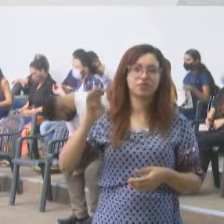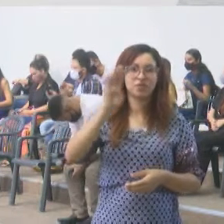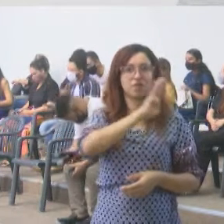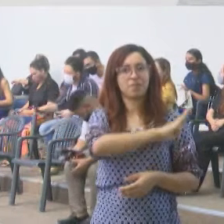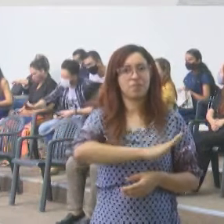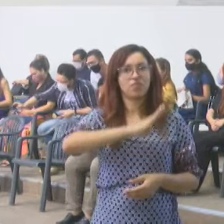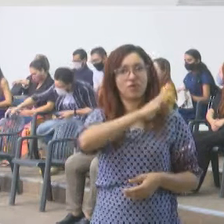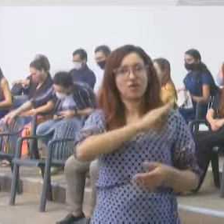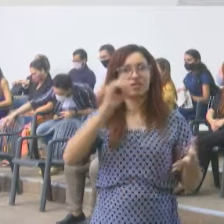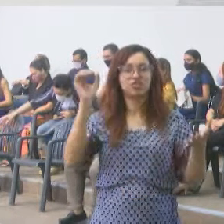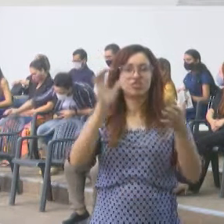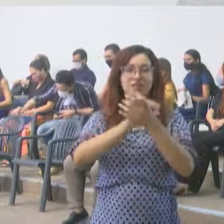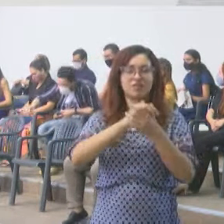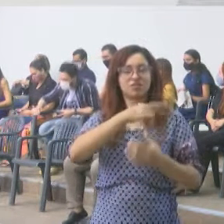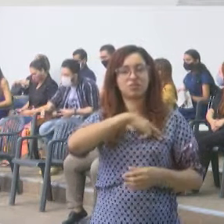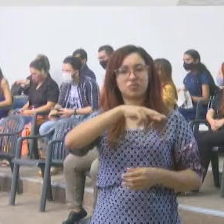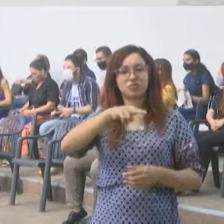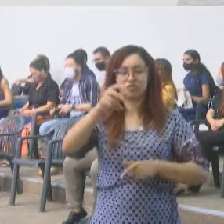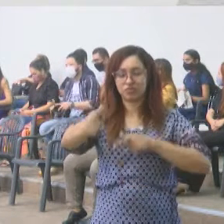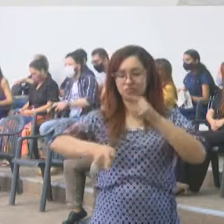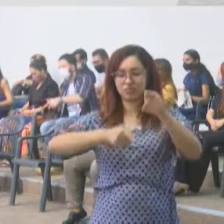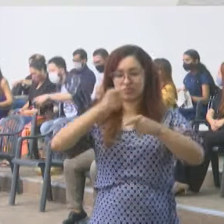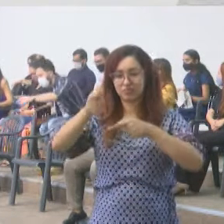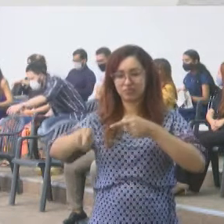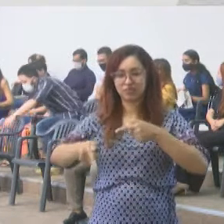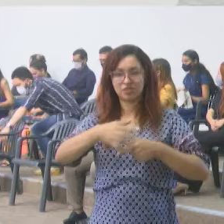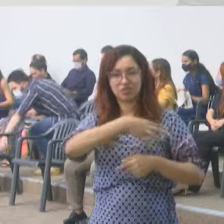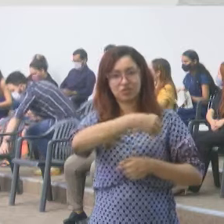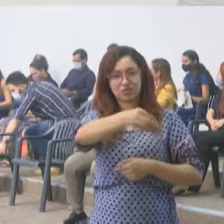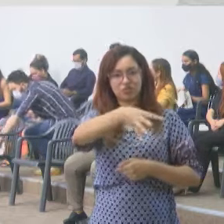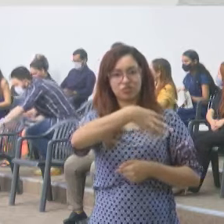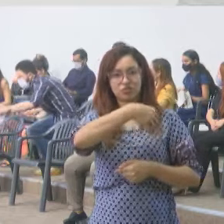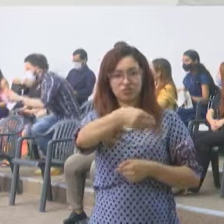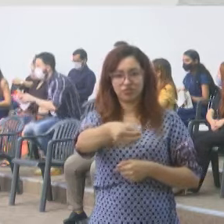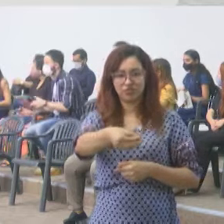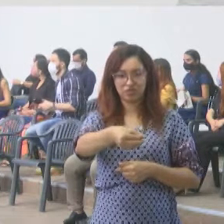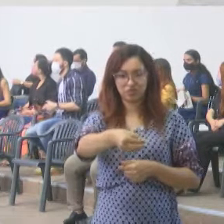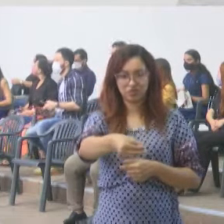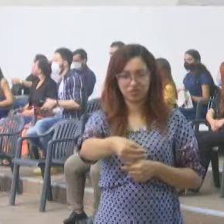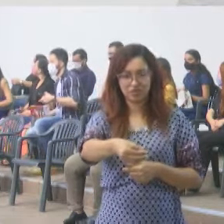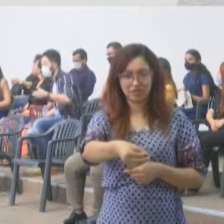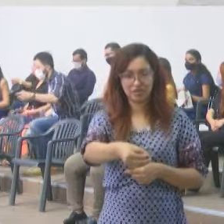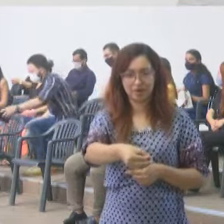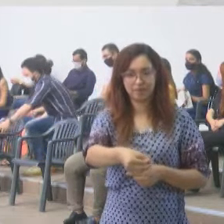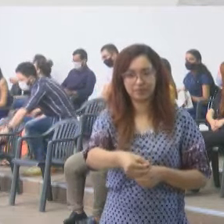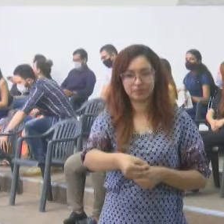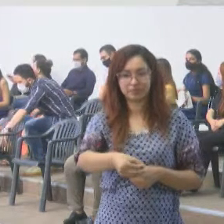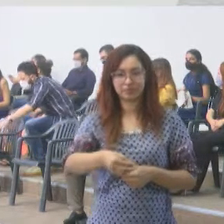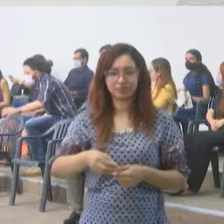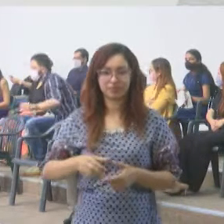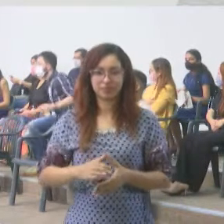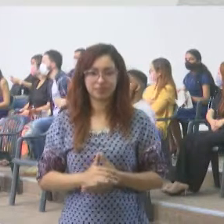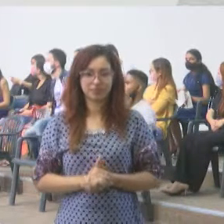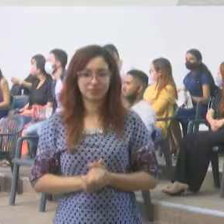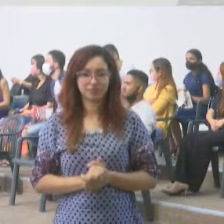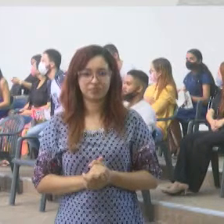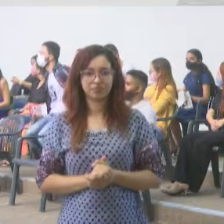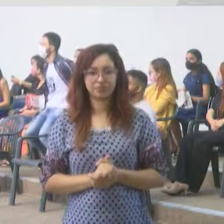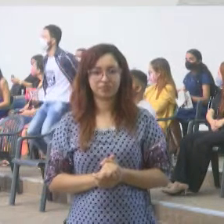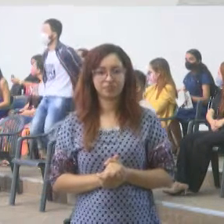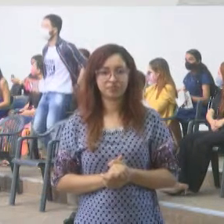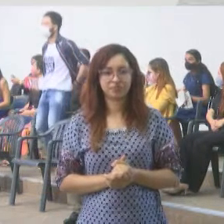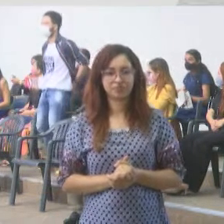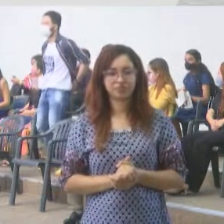gera filhos. Vou pedir que você leia bem forte comigo o texto áureo. Existem vários textos, eu acho que de todos os capítulos, o capítulo